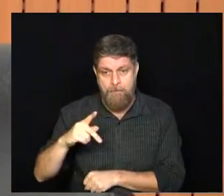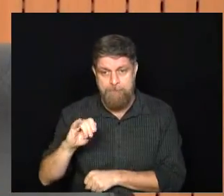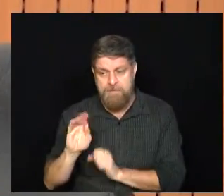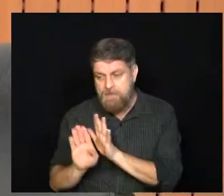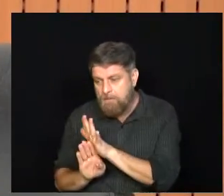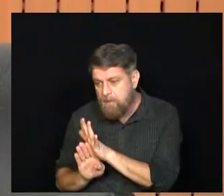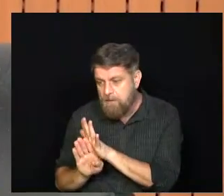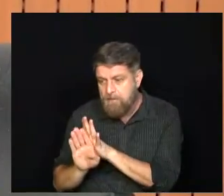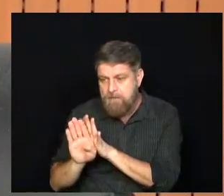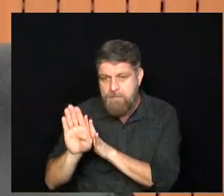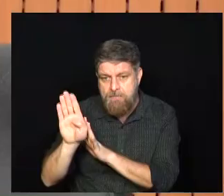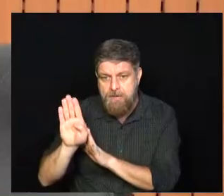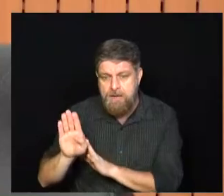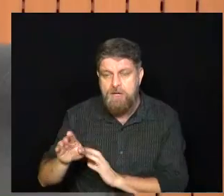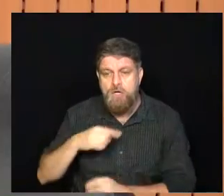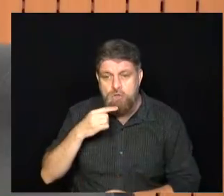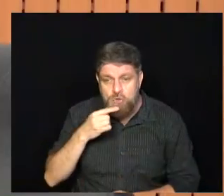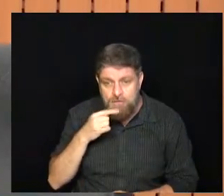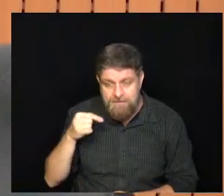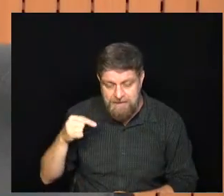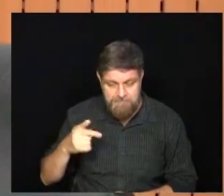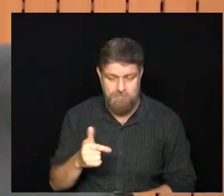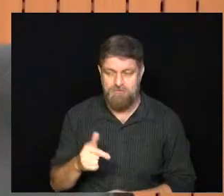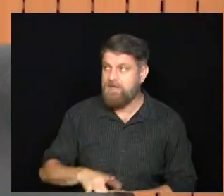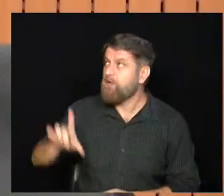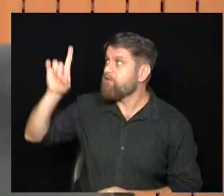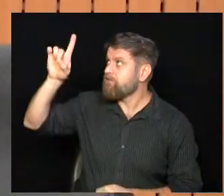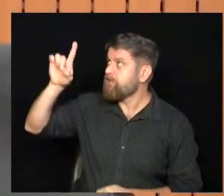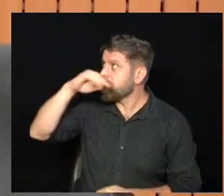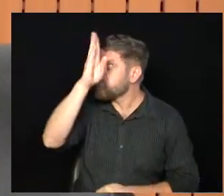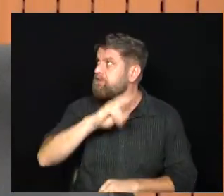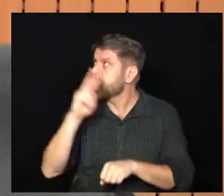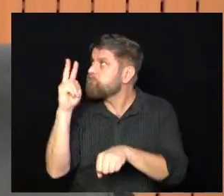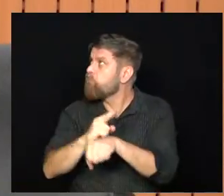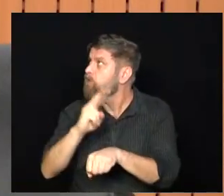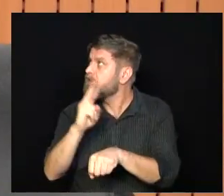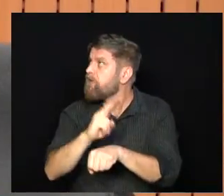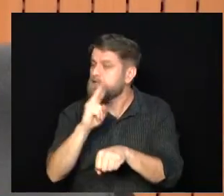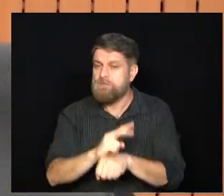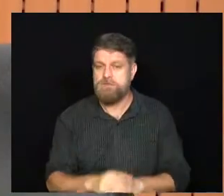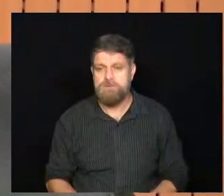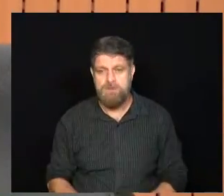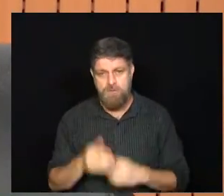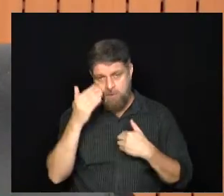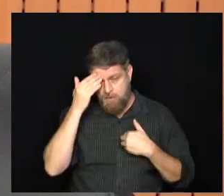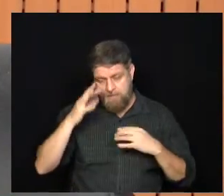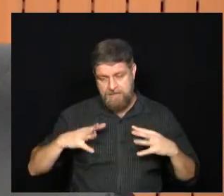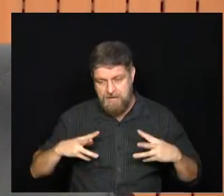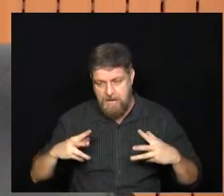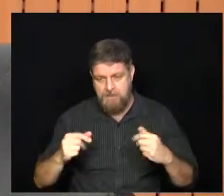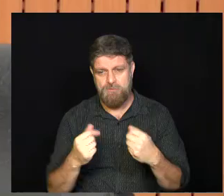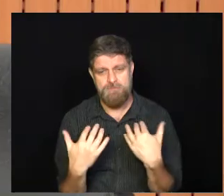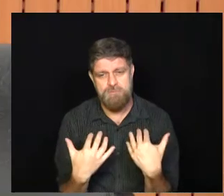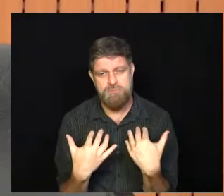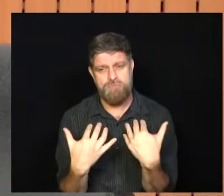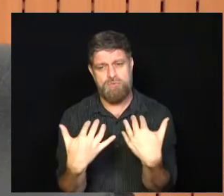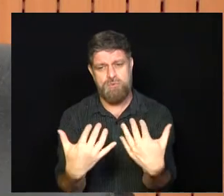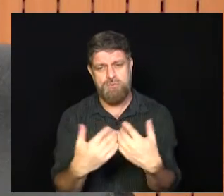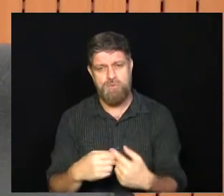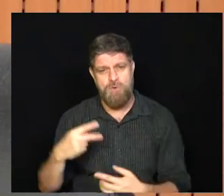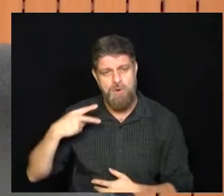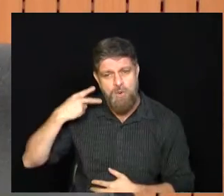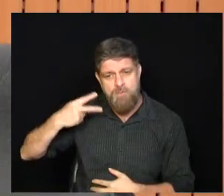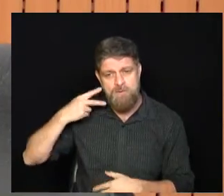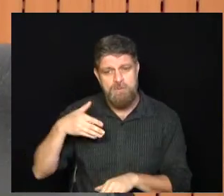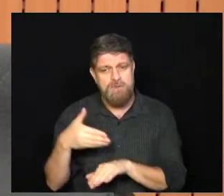dúvida que Deus é brasileiro e protege esse país nosso. Então, secretário, muito obrigado a todos vocês, obrigado a todos nossos vereadores